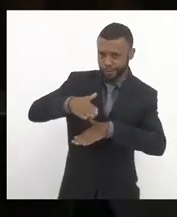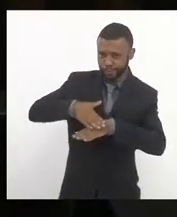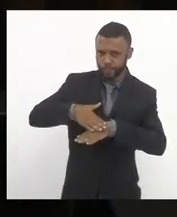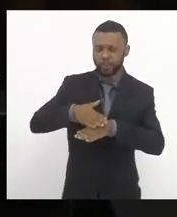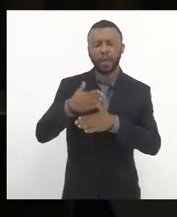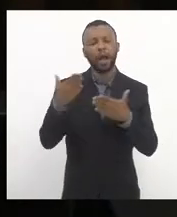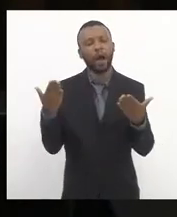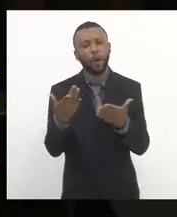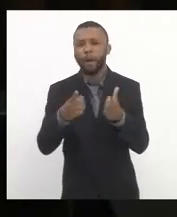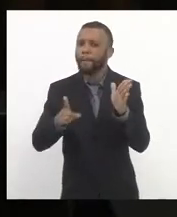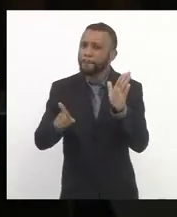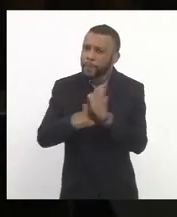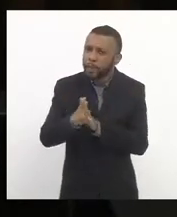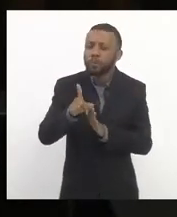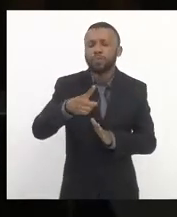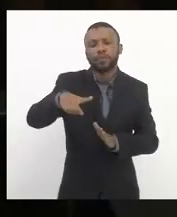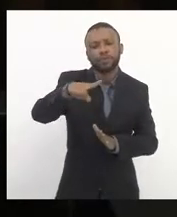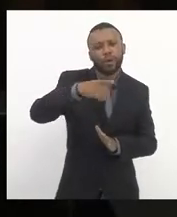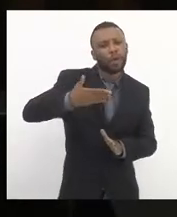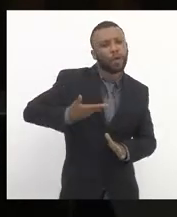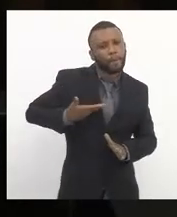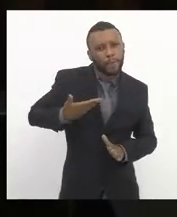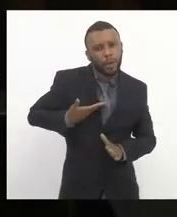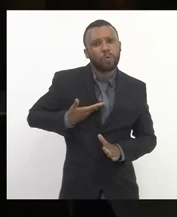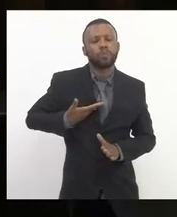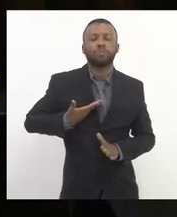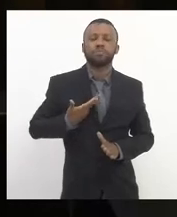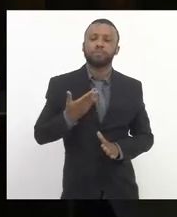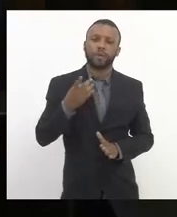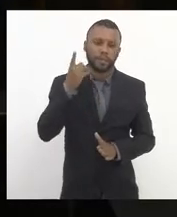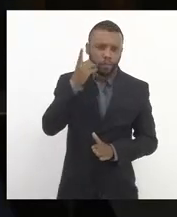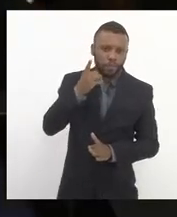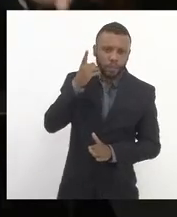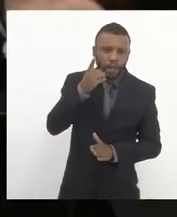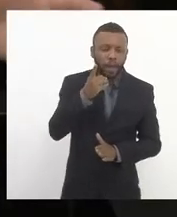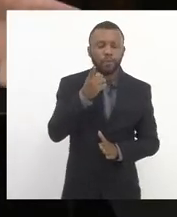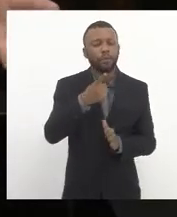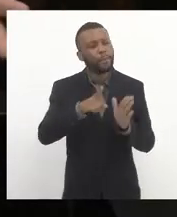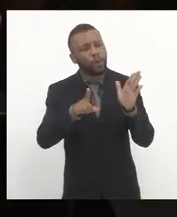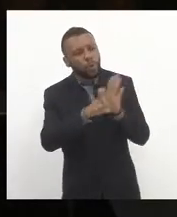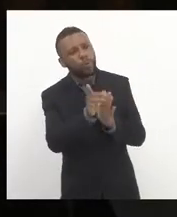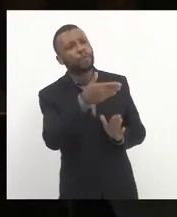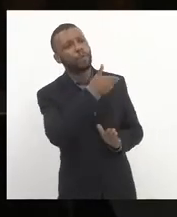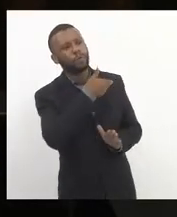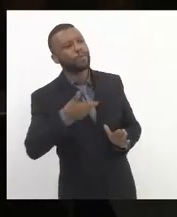meus colegas parlamentares, ao próprio governador. Onde nós vamos parar?